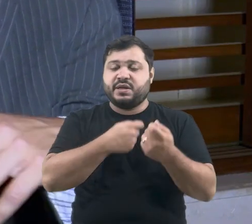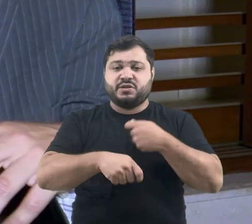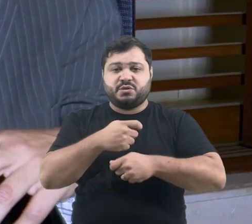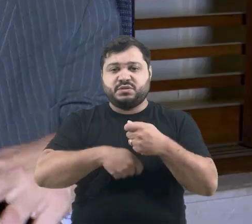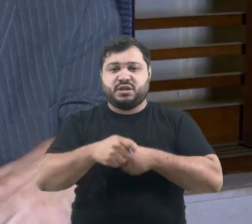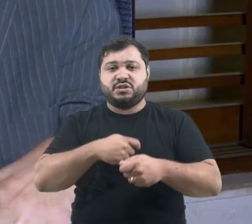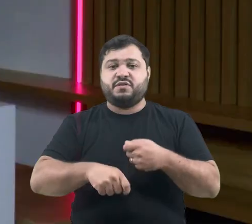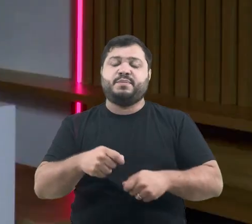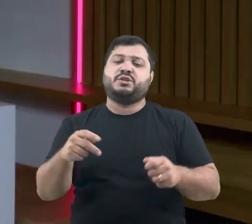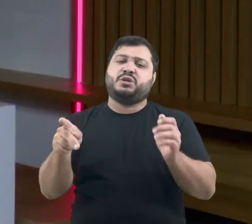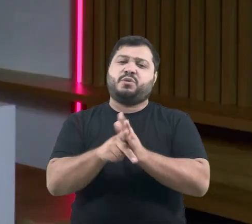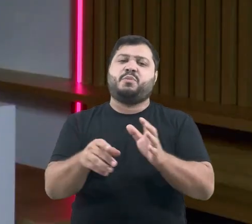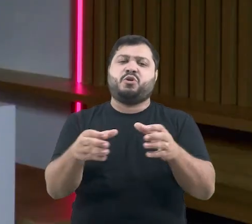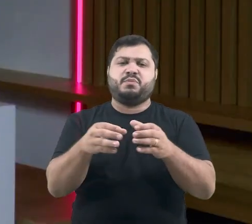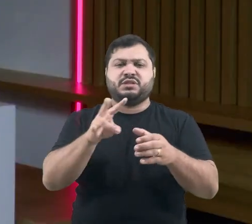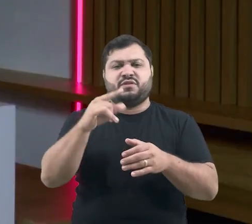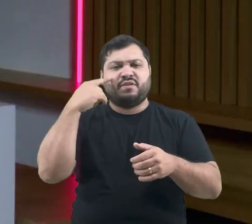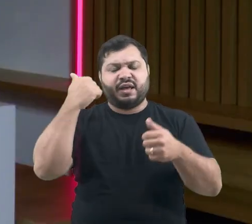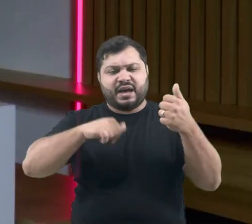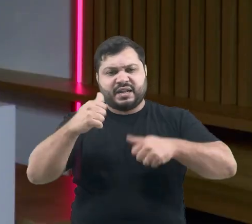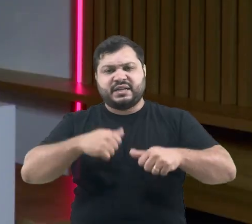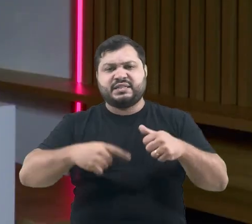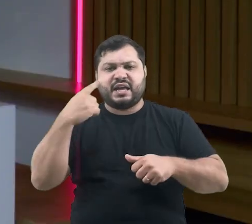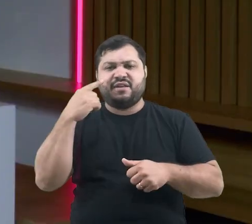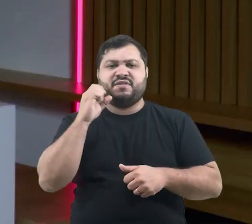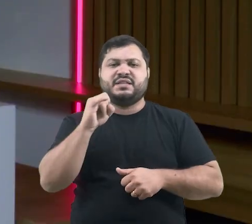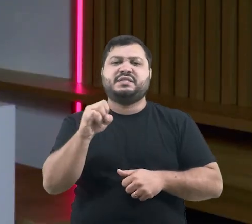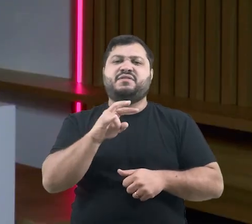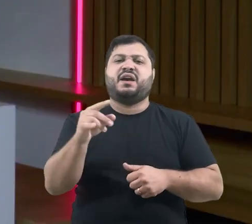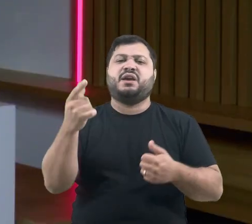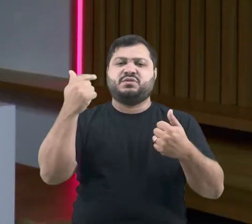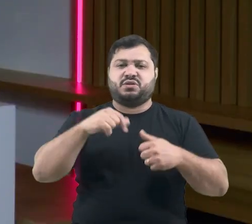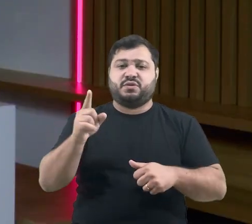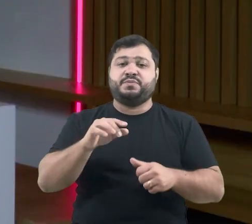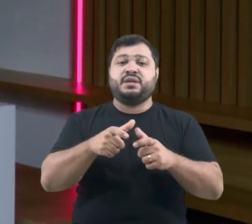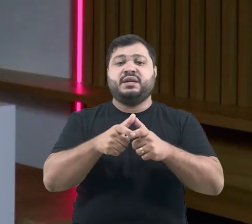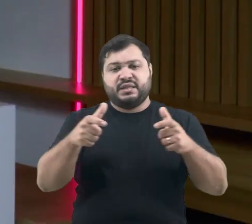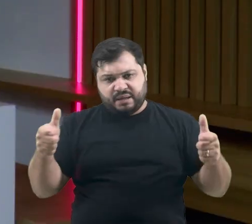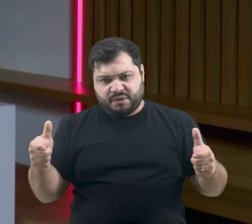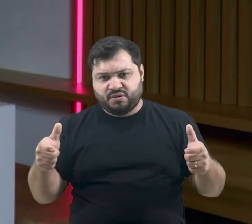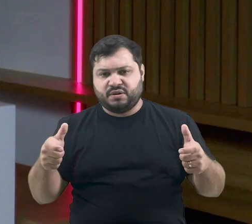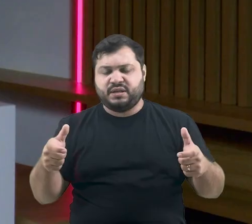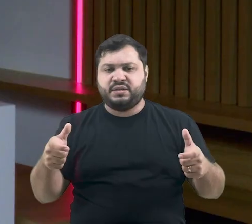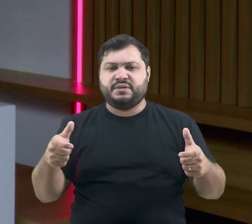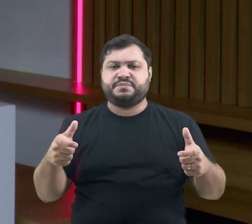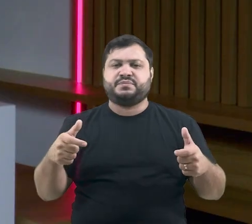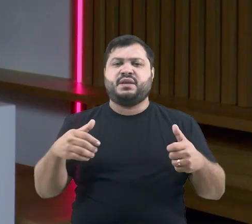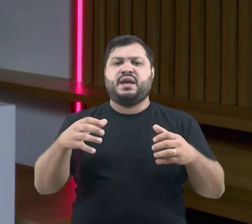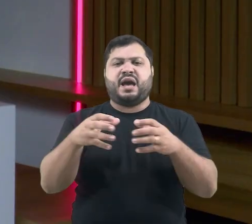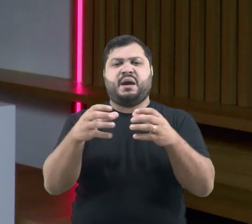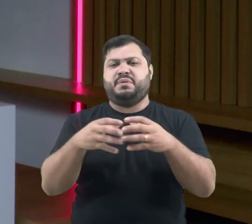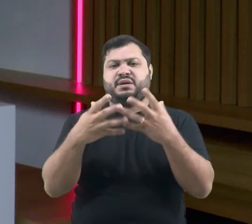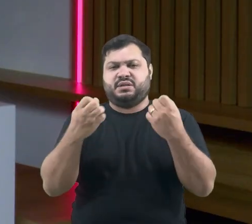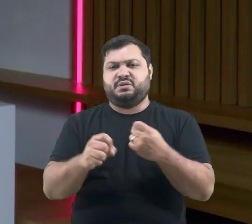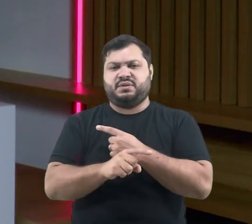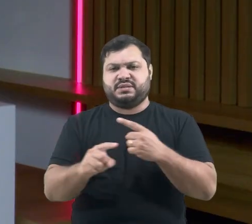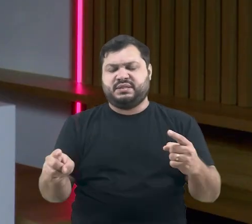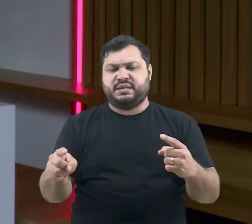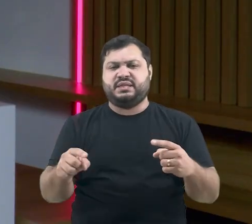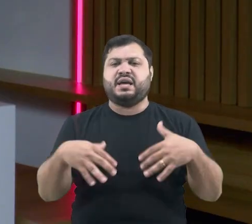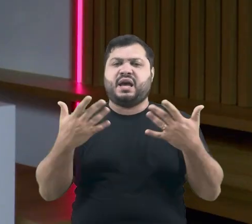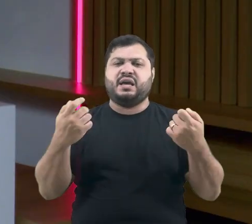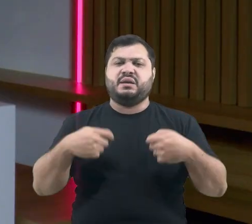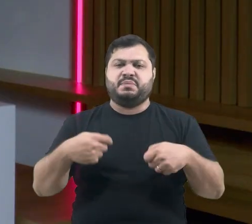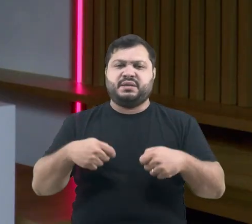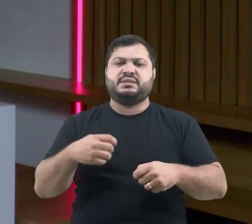isso administrativamente. A própria comissão vai analisar e verificar se ela vai reconsiderar ou não. Na grande maioria das vezes, a banca não reconsidera